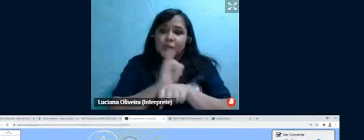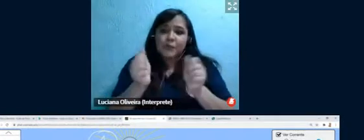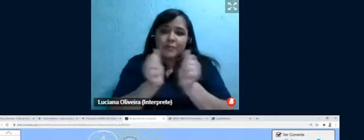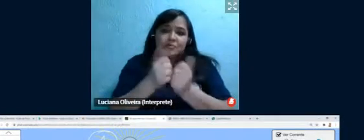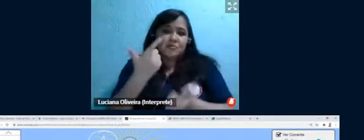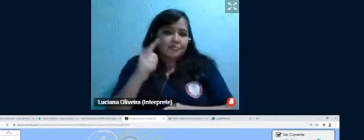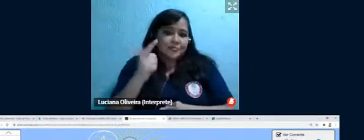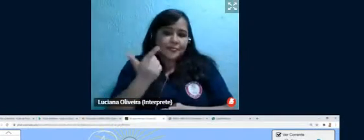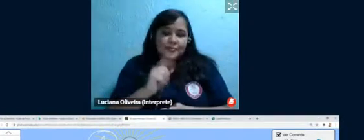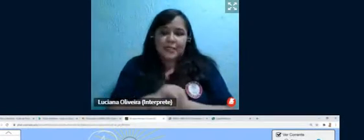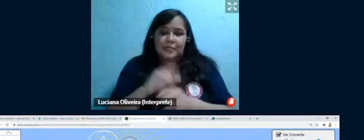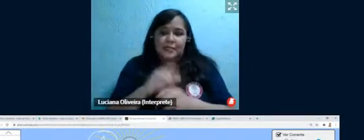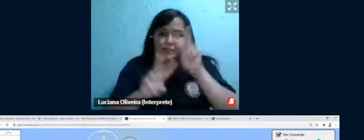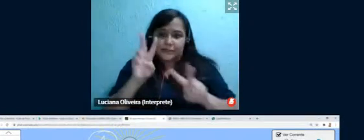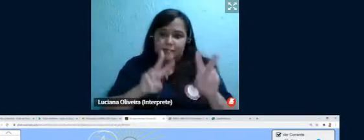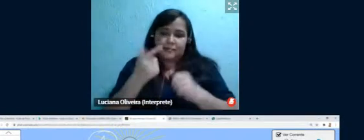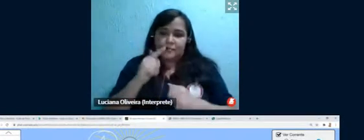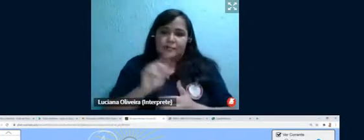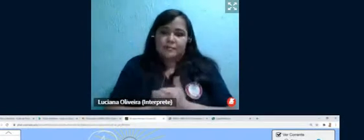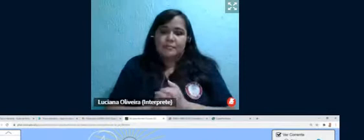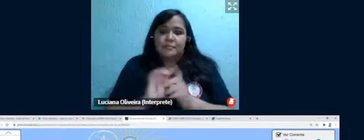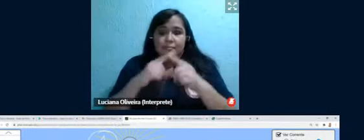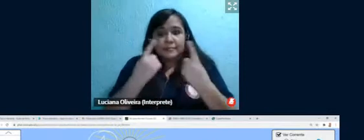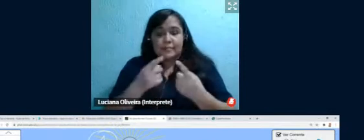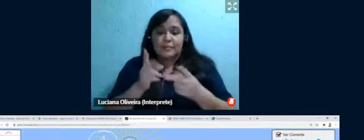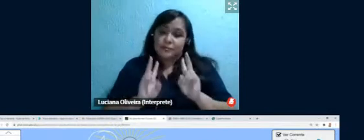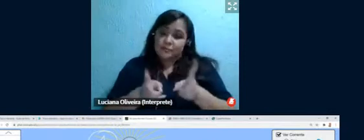Então, beleza. Então, vamos só de intérprete com minha narração aqui.